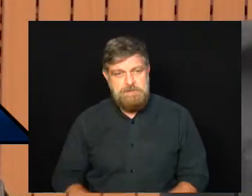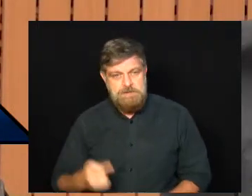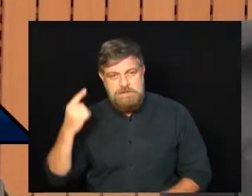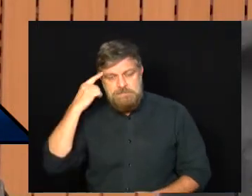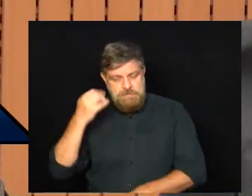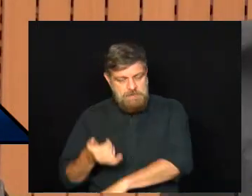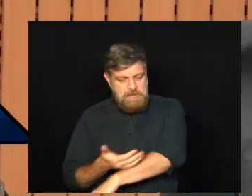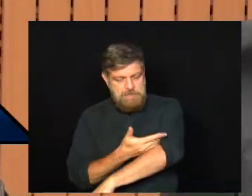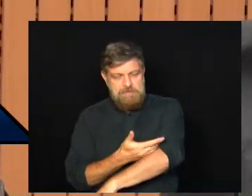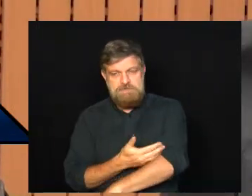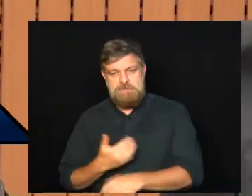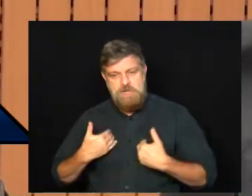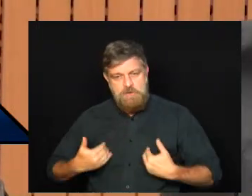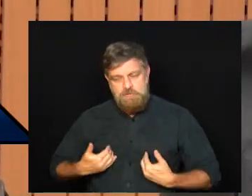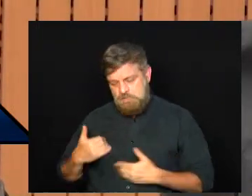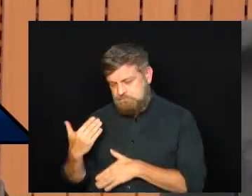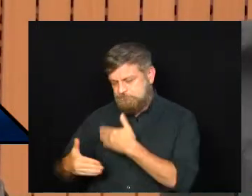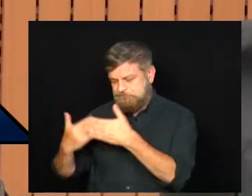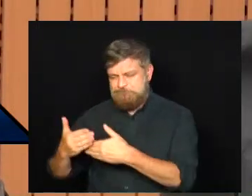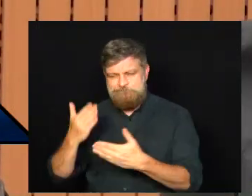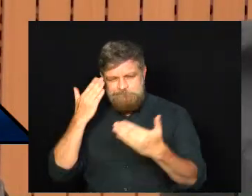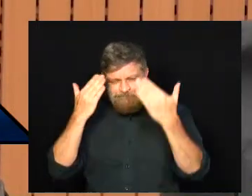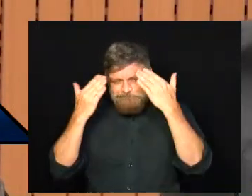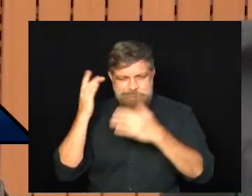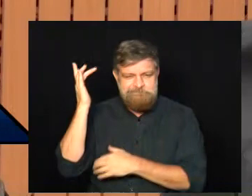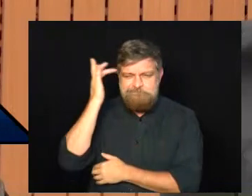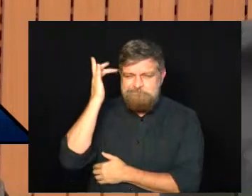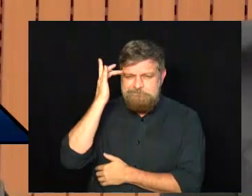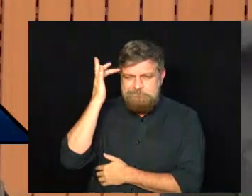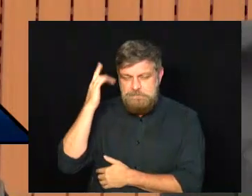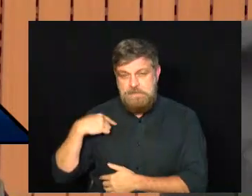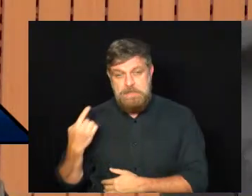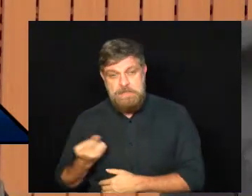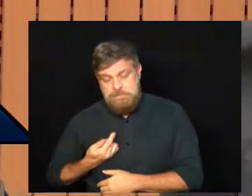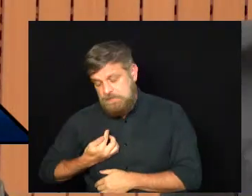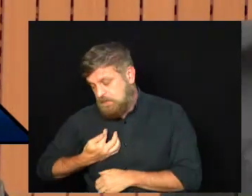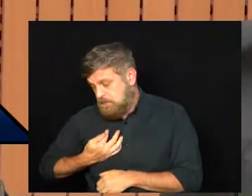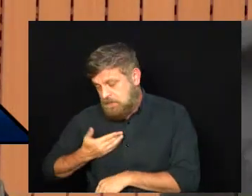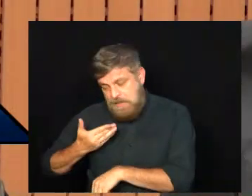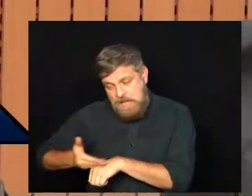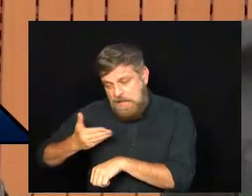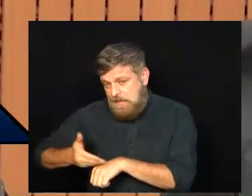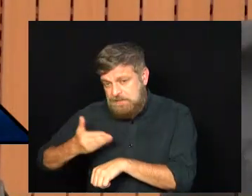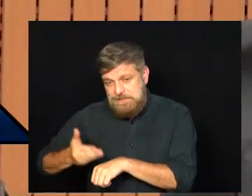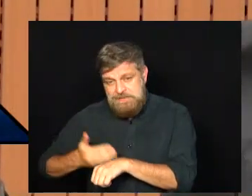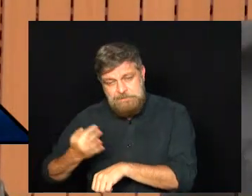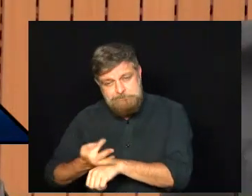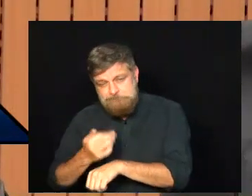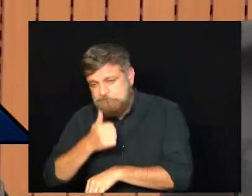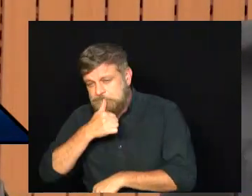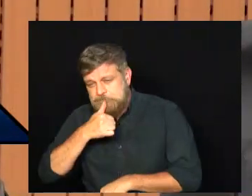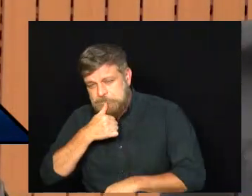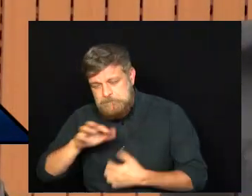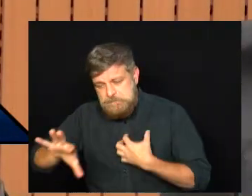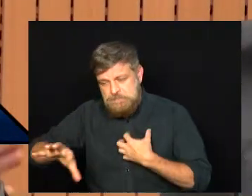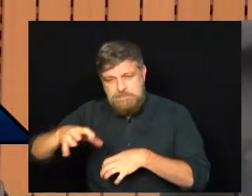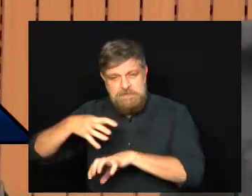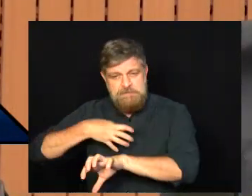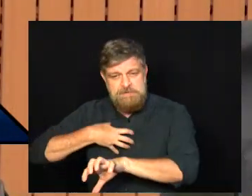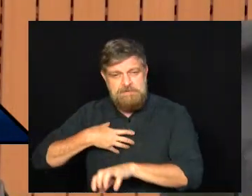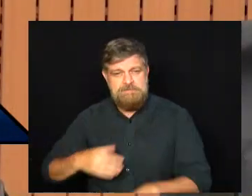emocional, físico, psicológico e para treinar resiliência, empatia e tudo mais que foi falado aqui